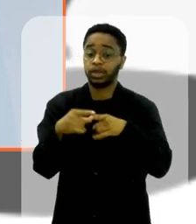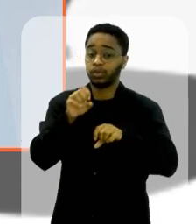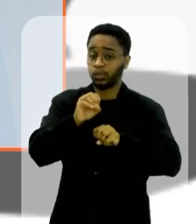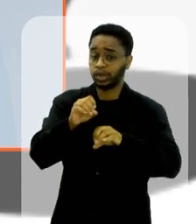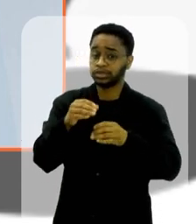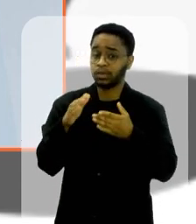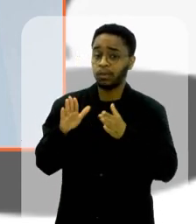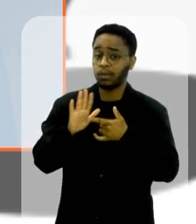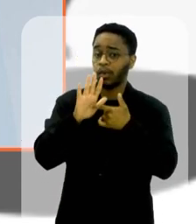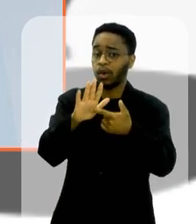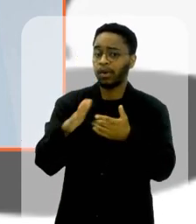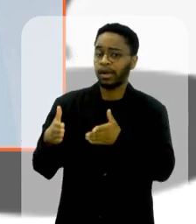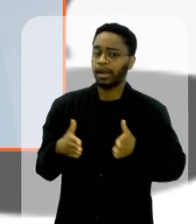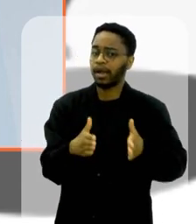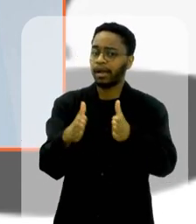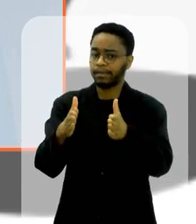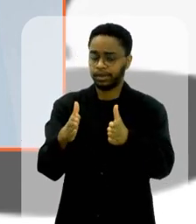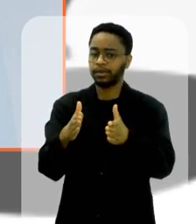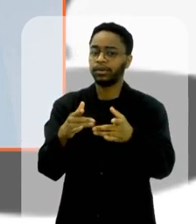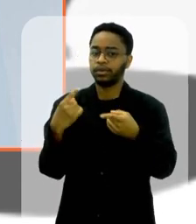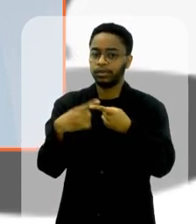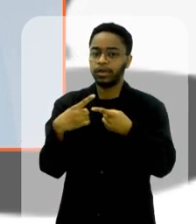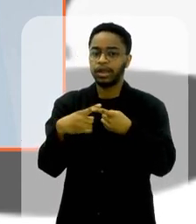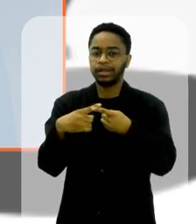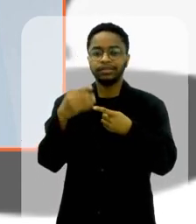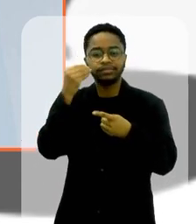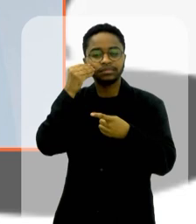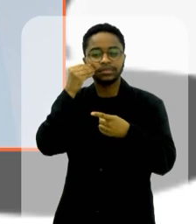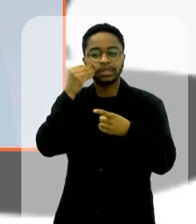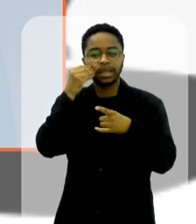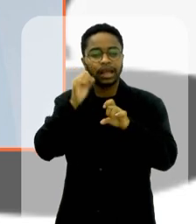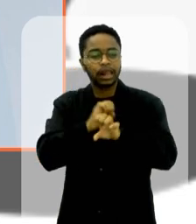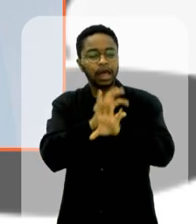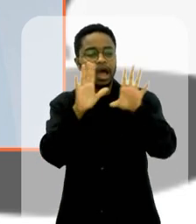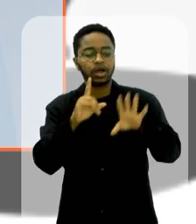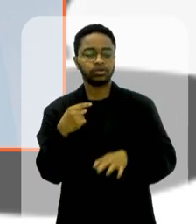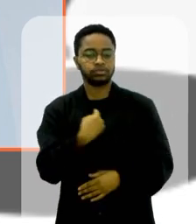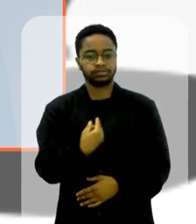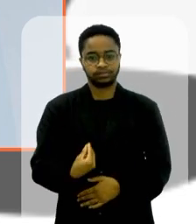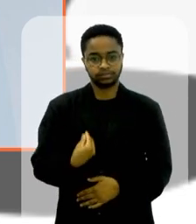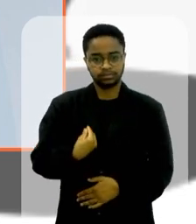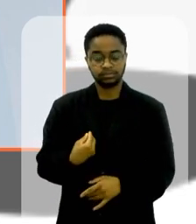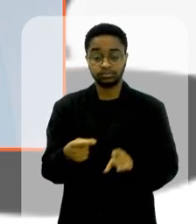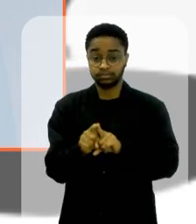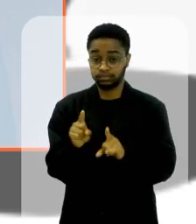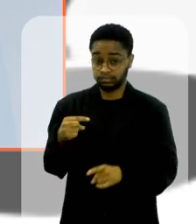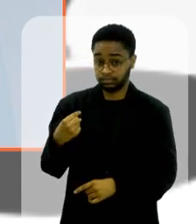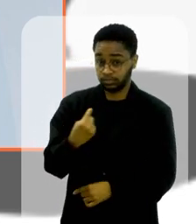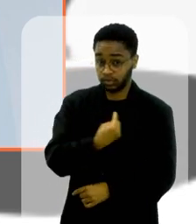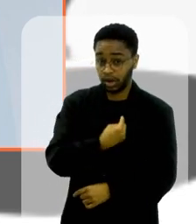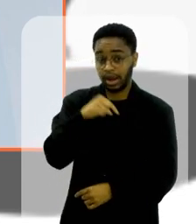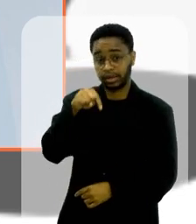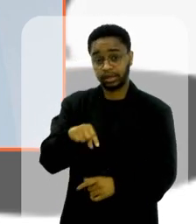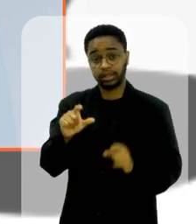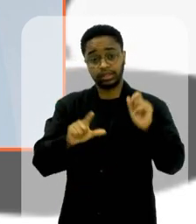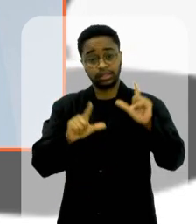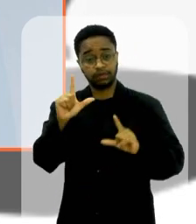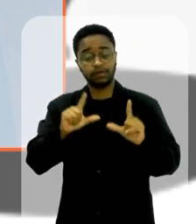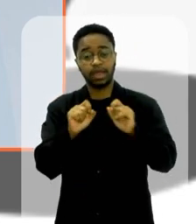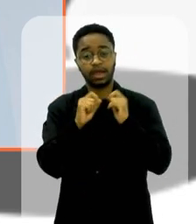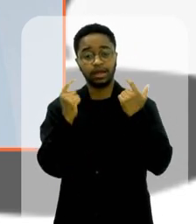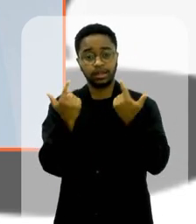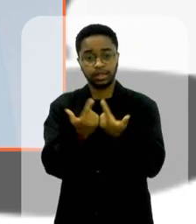para todos nós, que nos Isso. leva em algum momento a clarear, a iluminar as nossas vidas. Então, nós também, a nossa TV